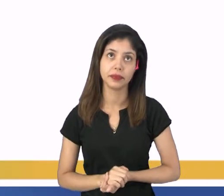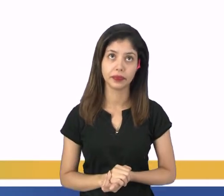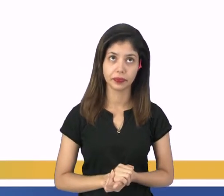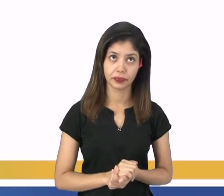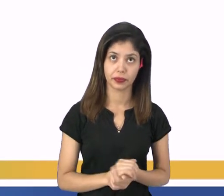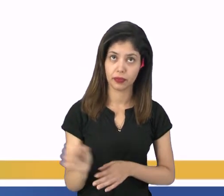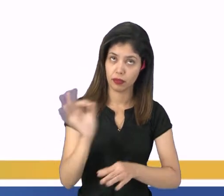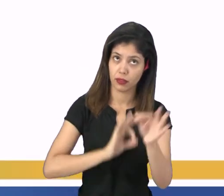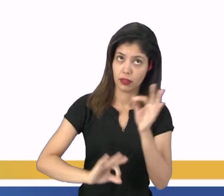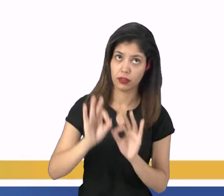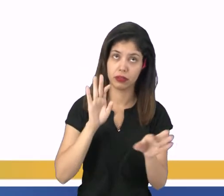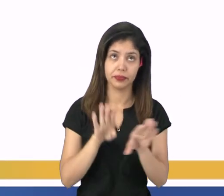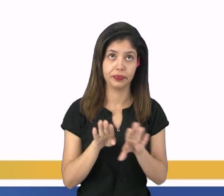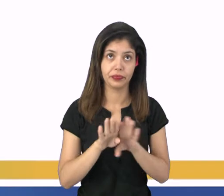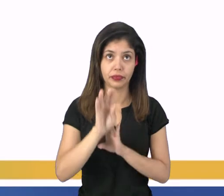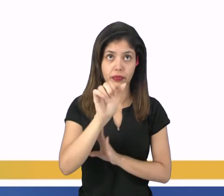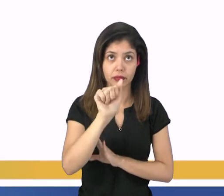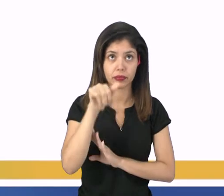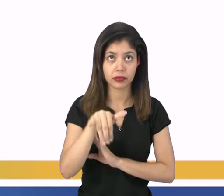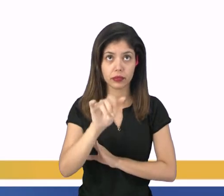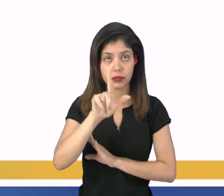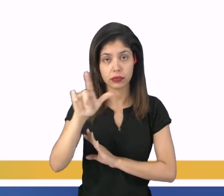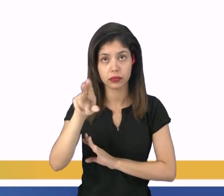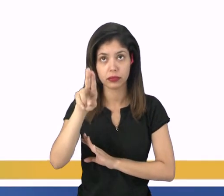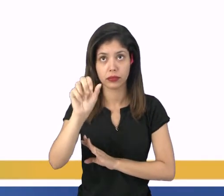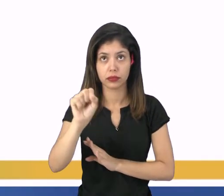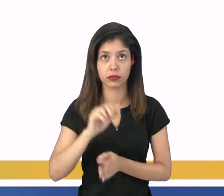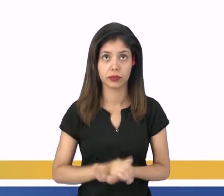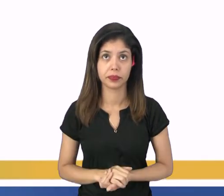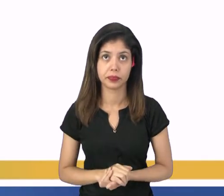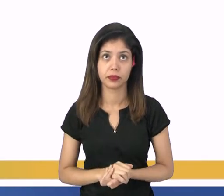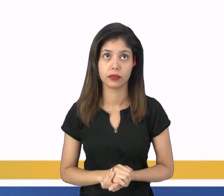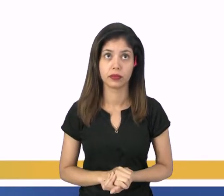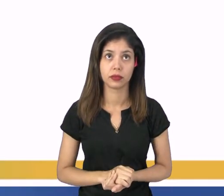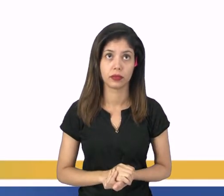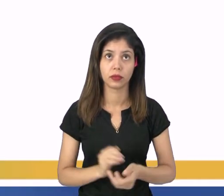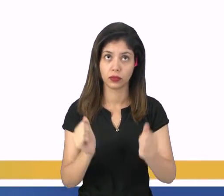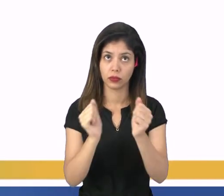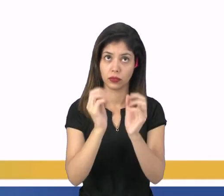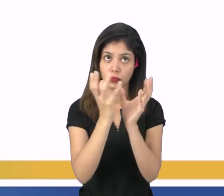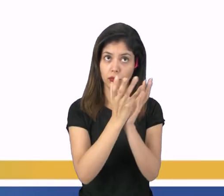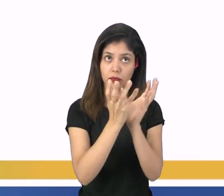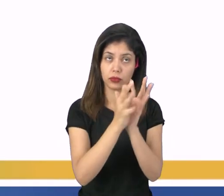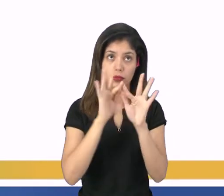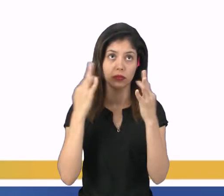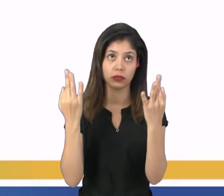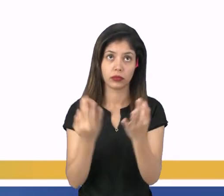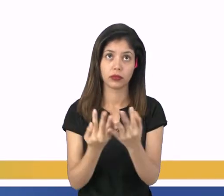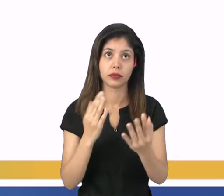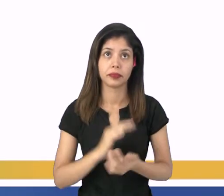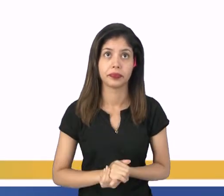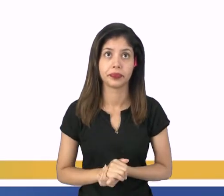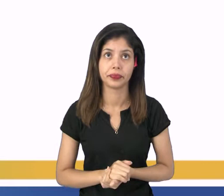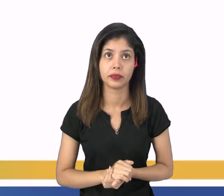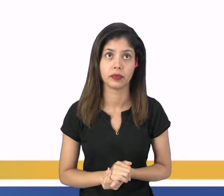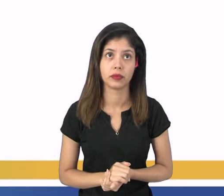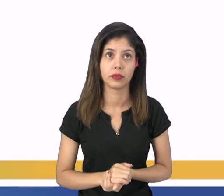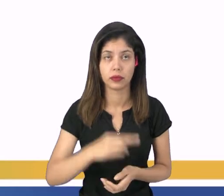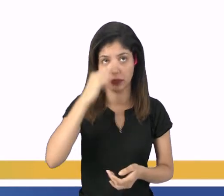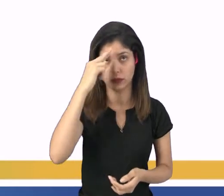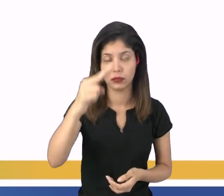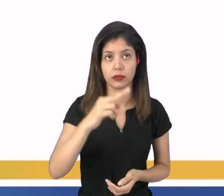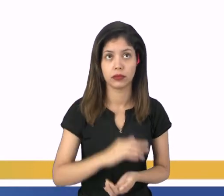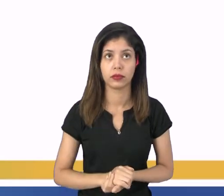Eles organizavam-se em ailos, tá? O que é isso? Unidades familiares, né? Agropastorias sob o